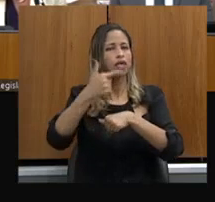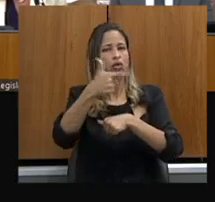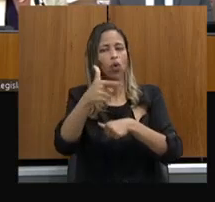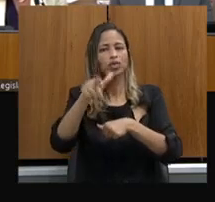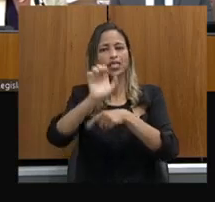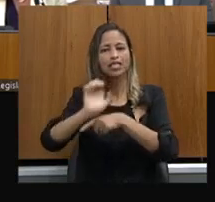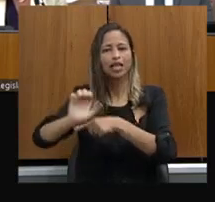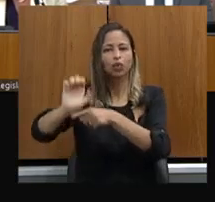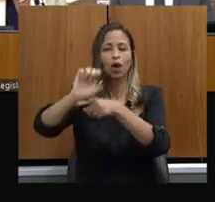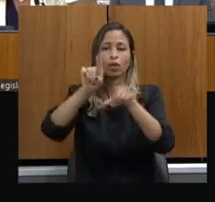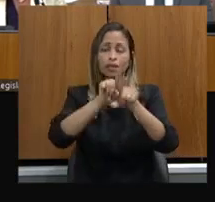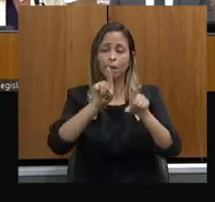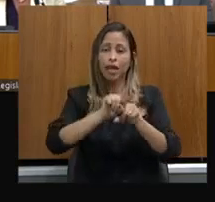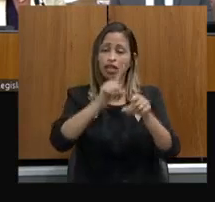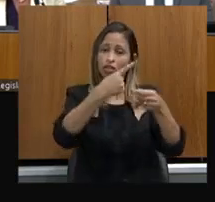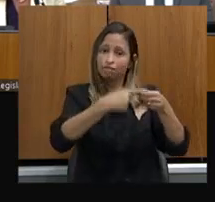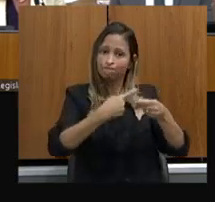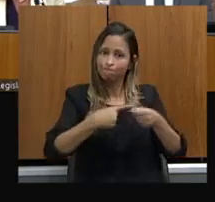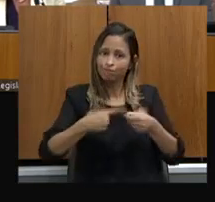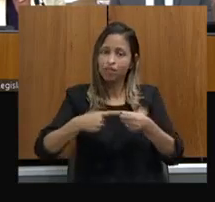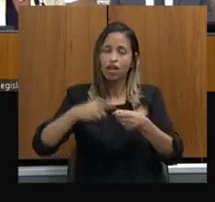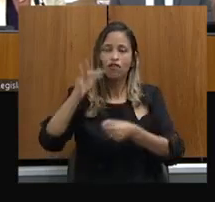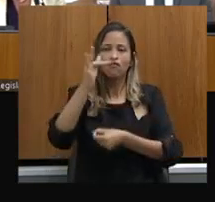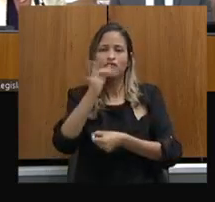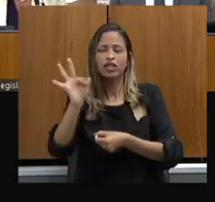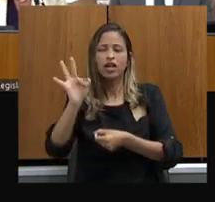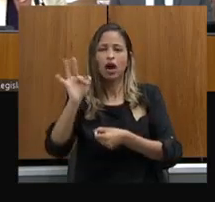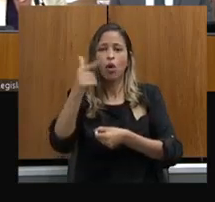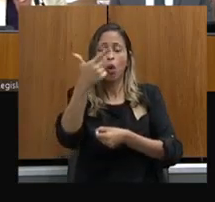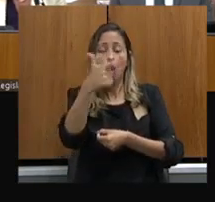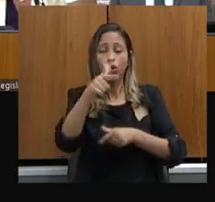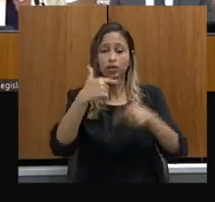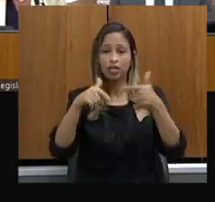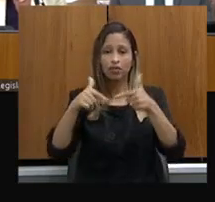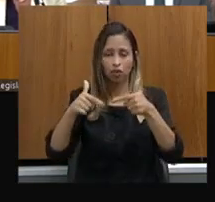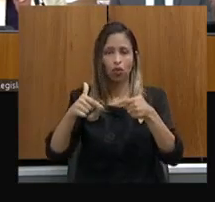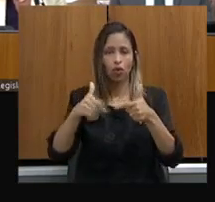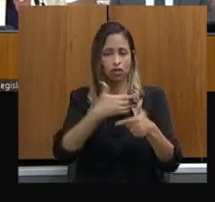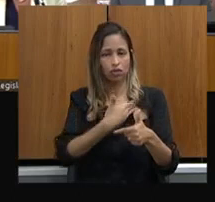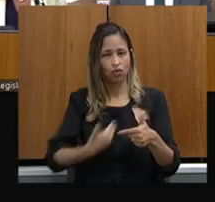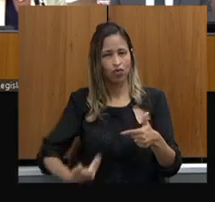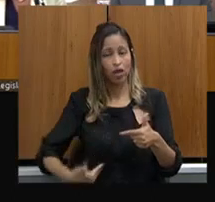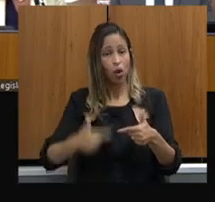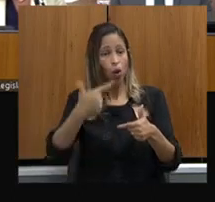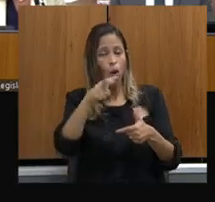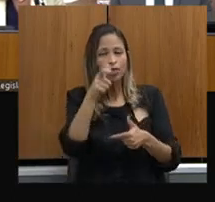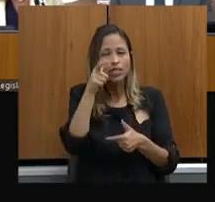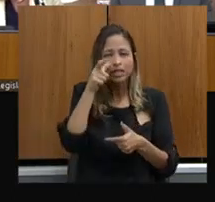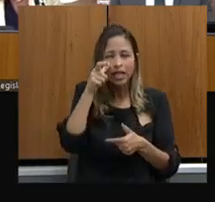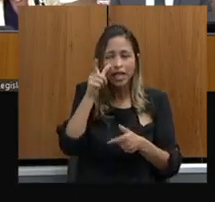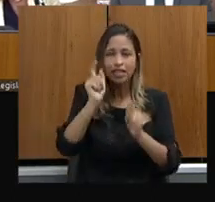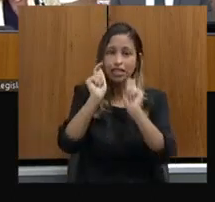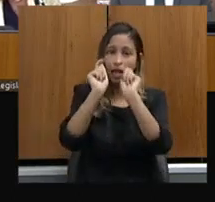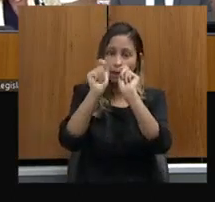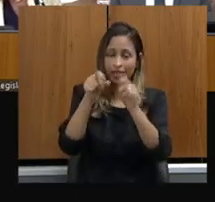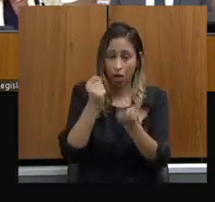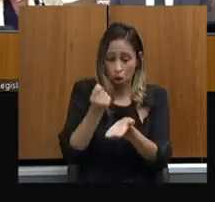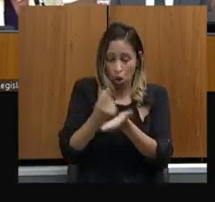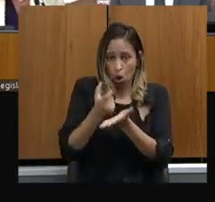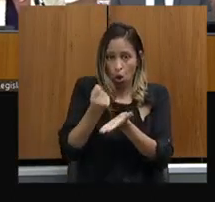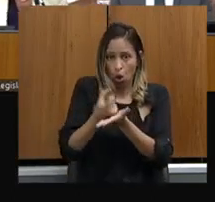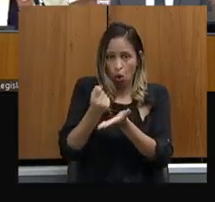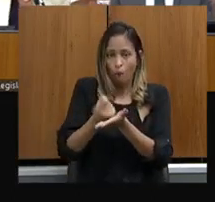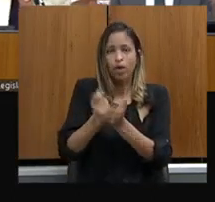só estaduais mas também municipais federais todos os servidores públicos ou outros interessados e se capacitarem compras